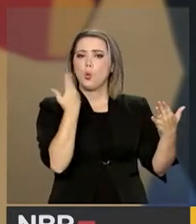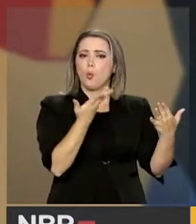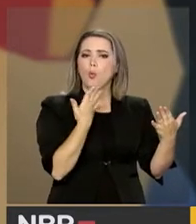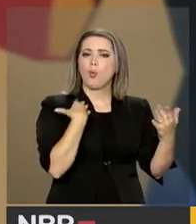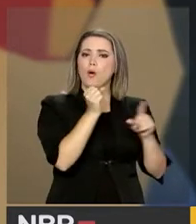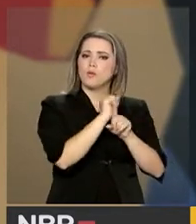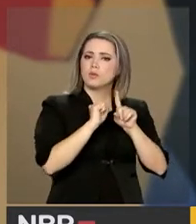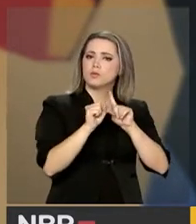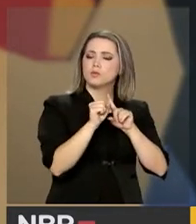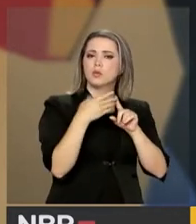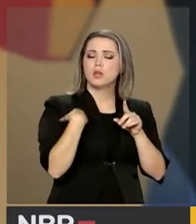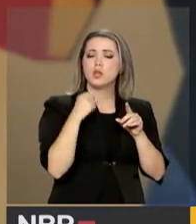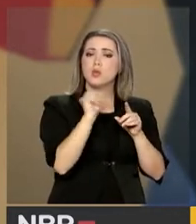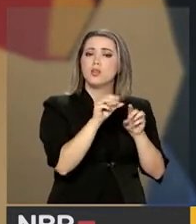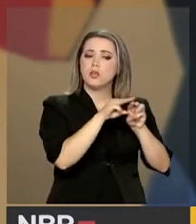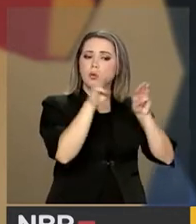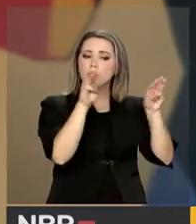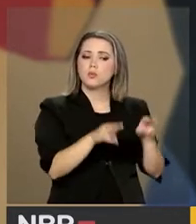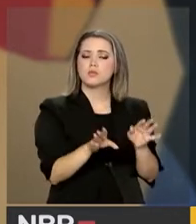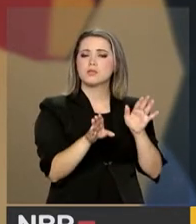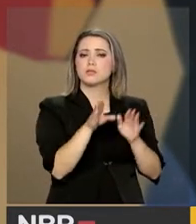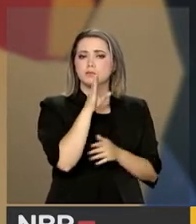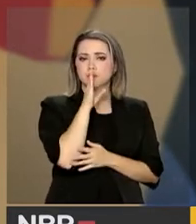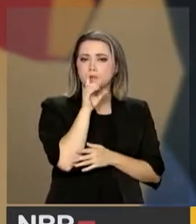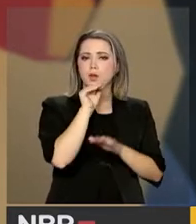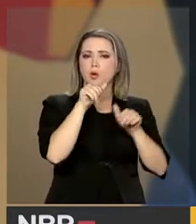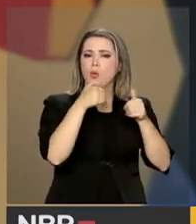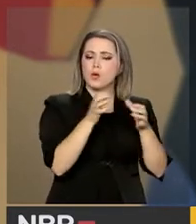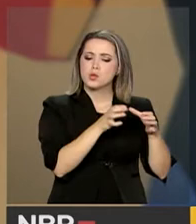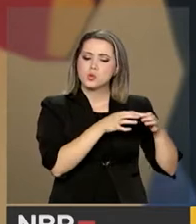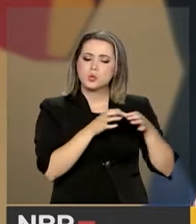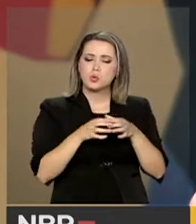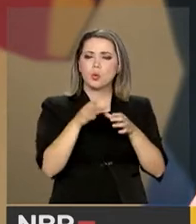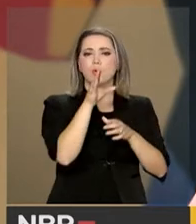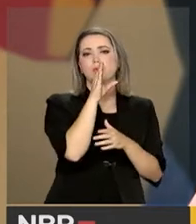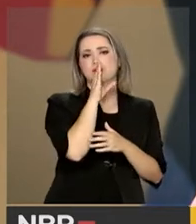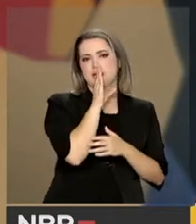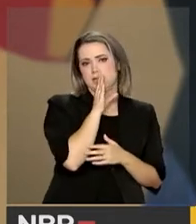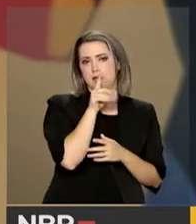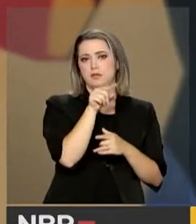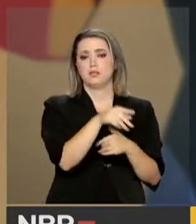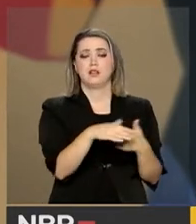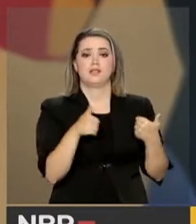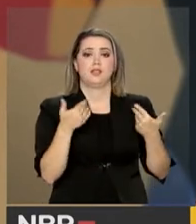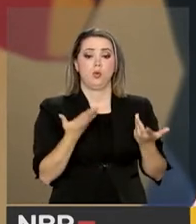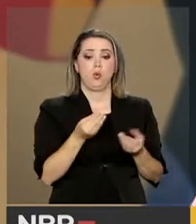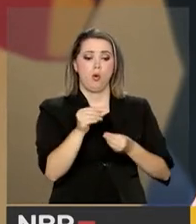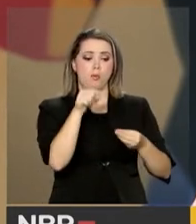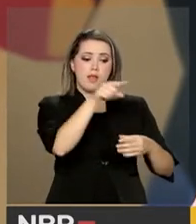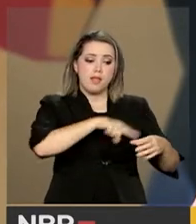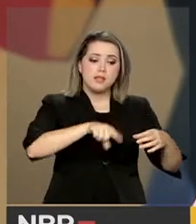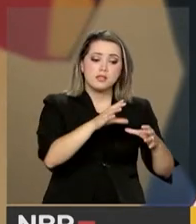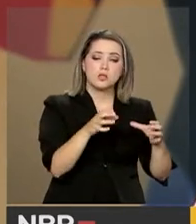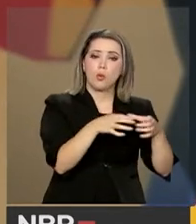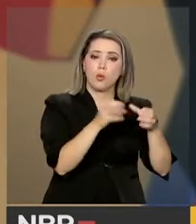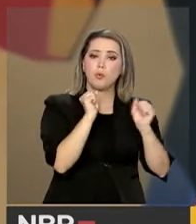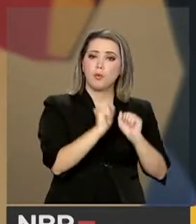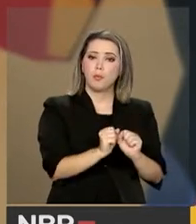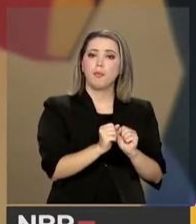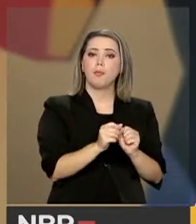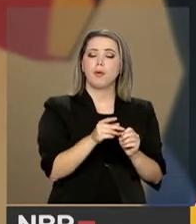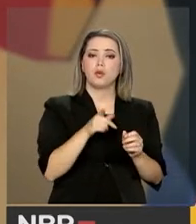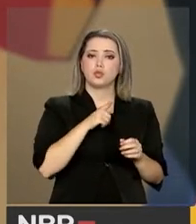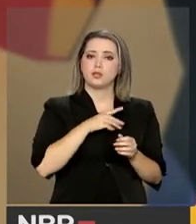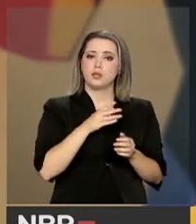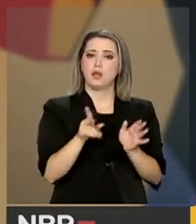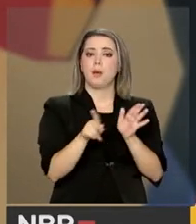que ele silencia. Né, quais são os grupos que estão sendo silenciados e como que esse grupo pode ter a sua história narrada